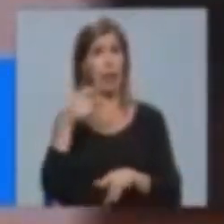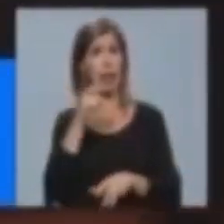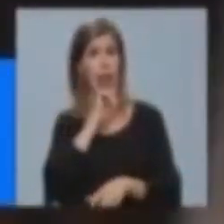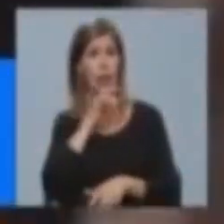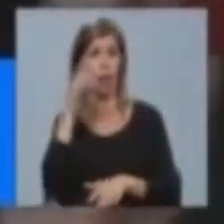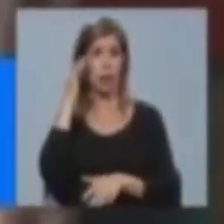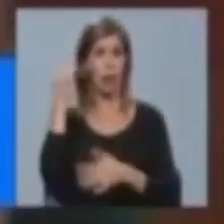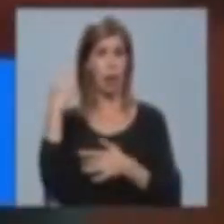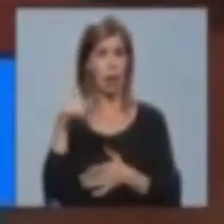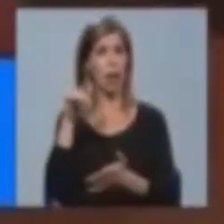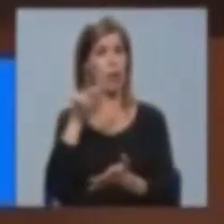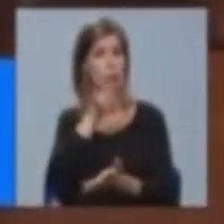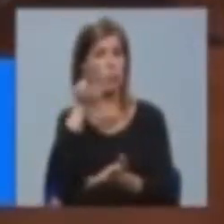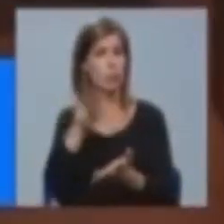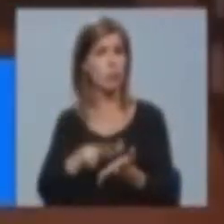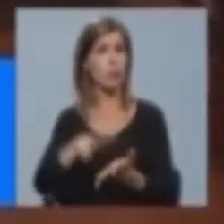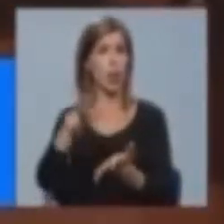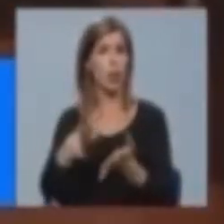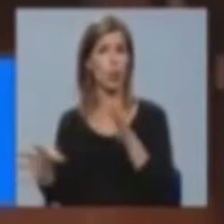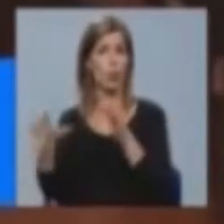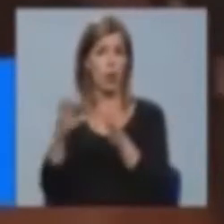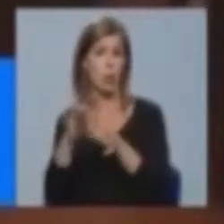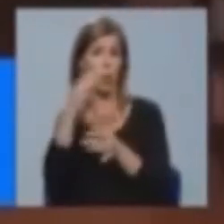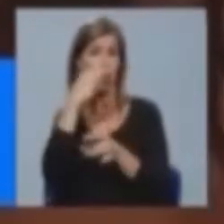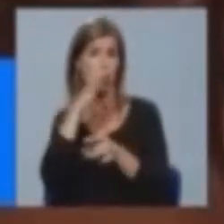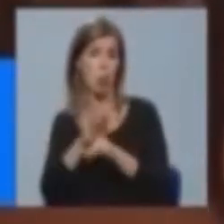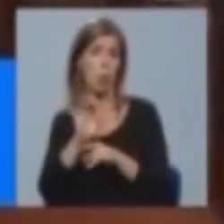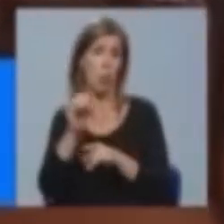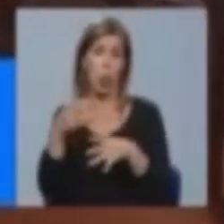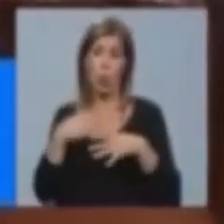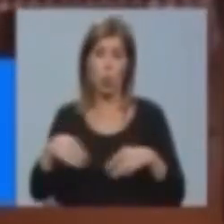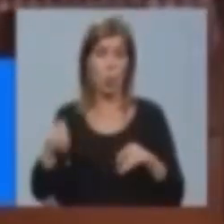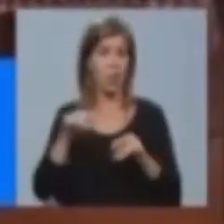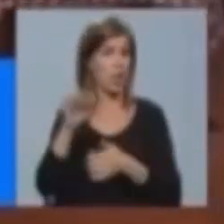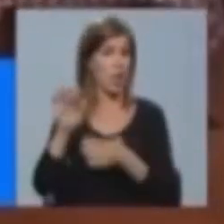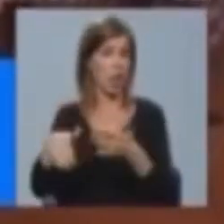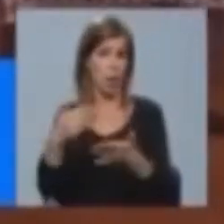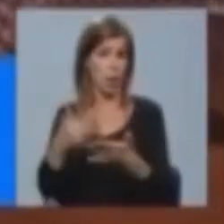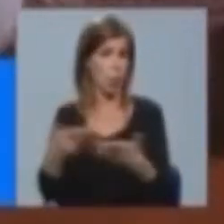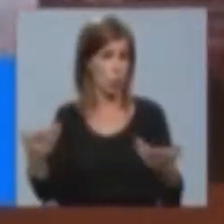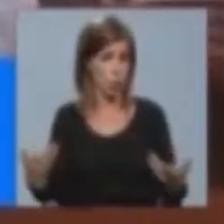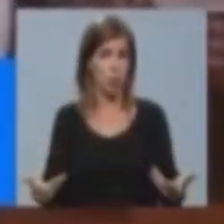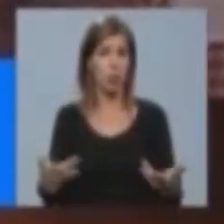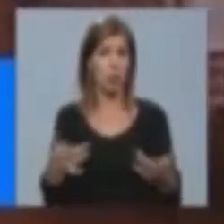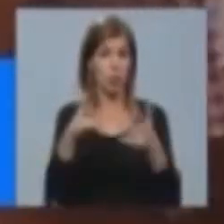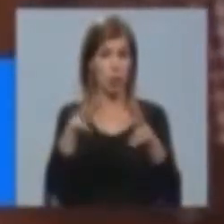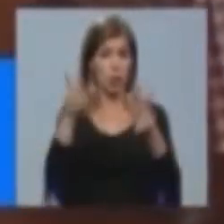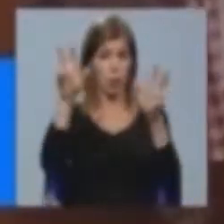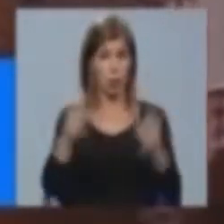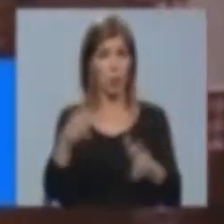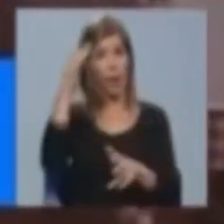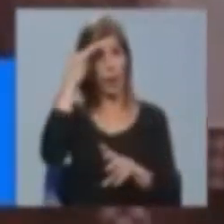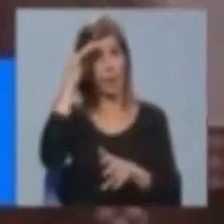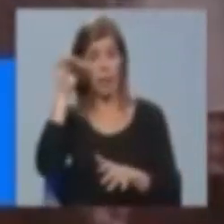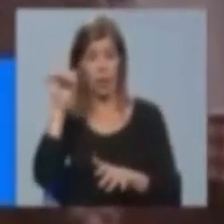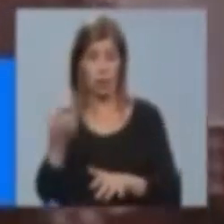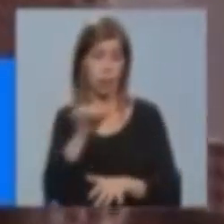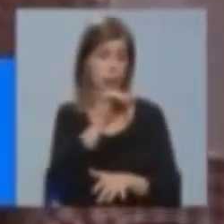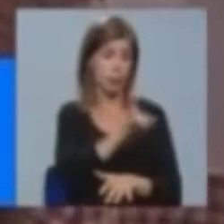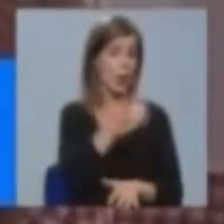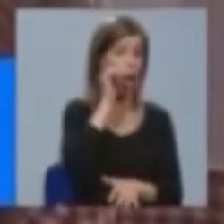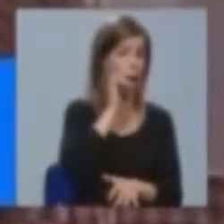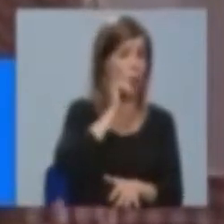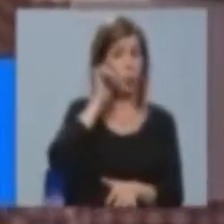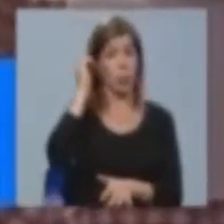ou desaprovar coligações, aprovar ou desaprovar candidaturas. É uma matéria de competência das estruturas regionais dos Açores